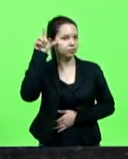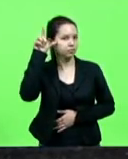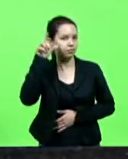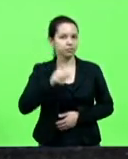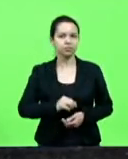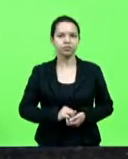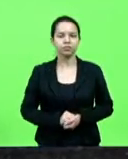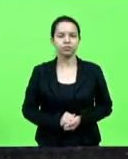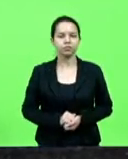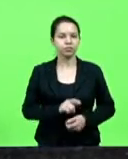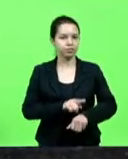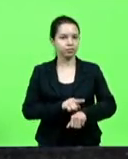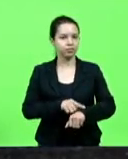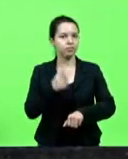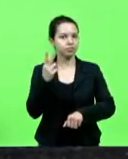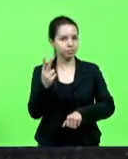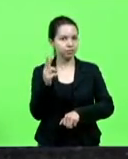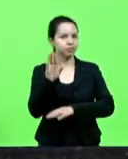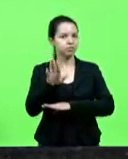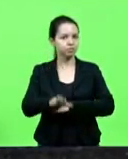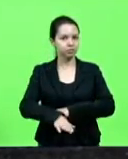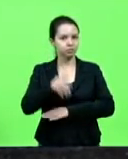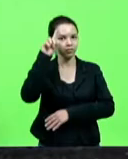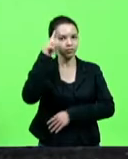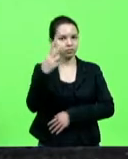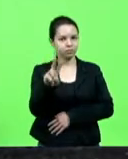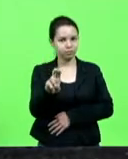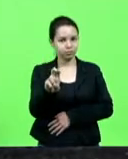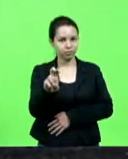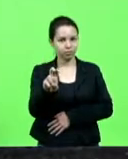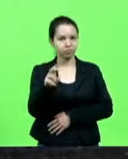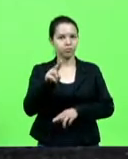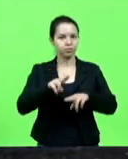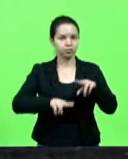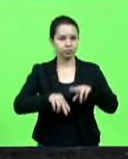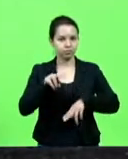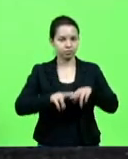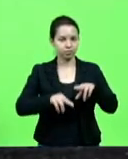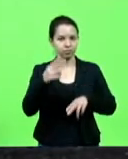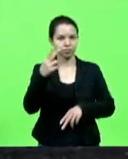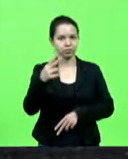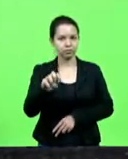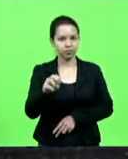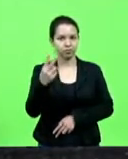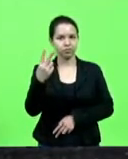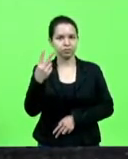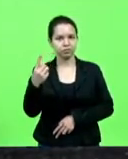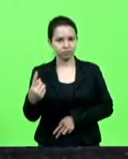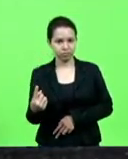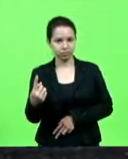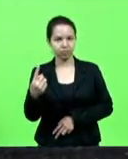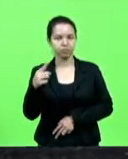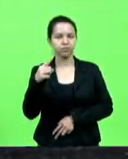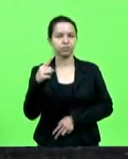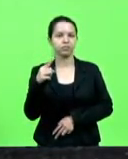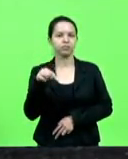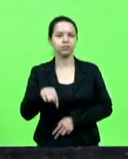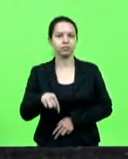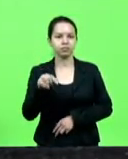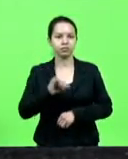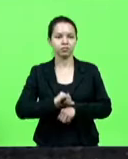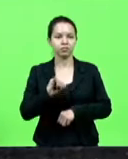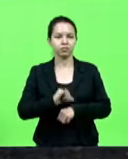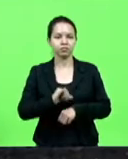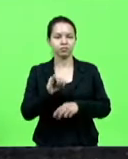Às 14 horas do dia 15 do mês de junho de 2021, nesta cidade de Florianópolis, capital do Estado,